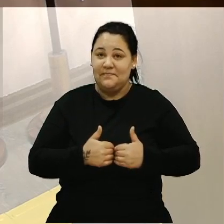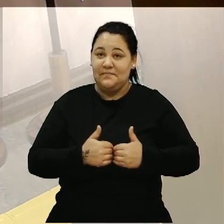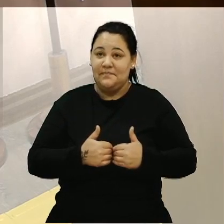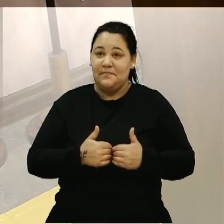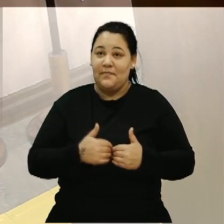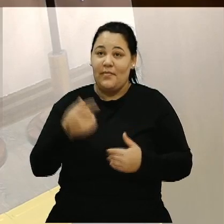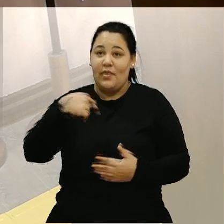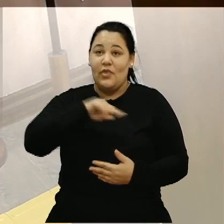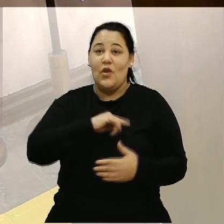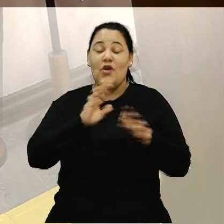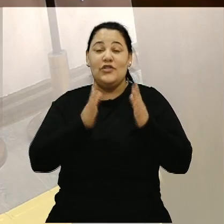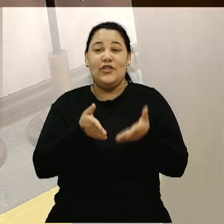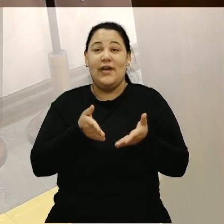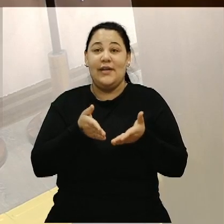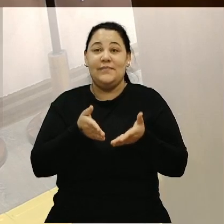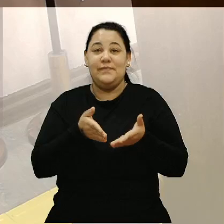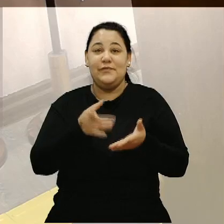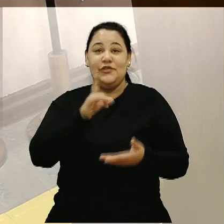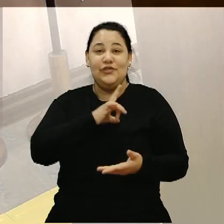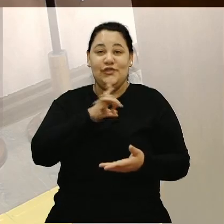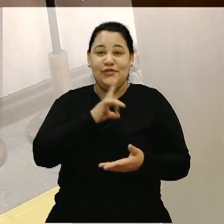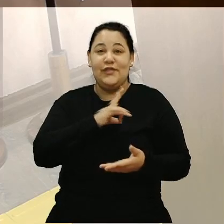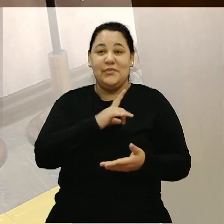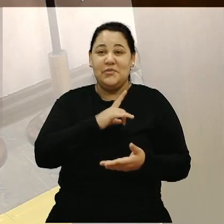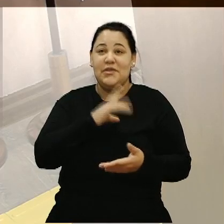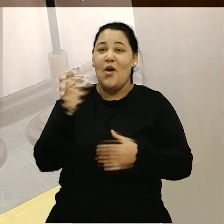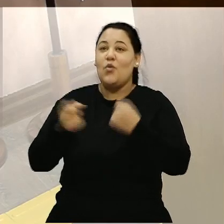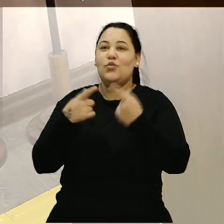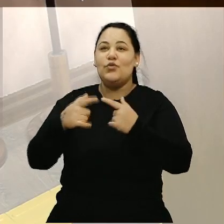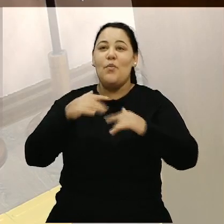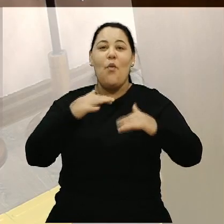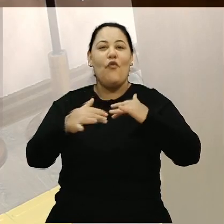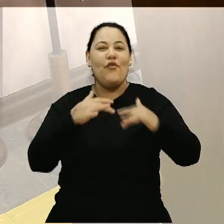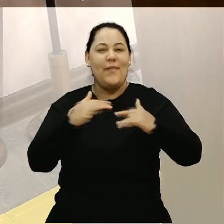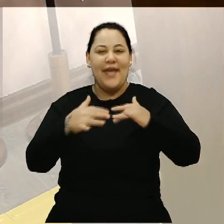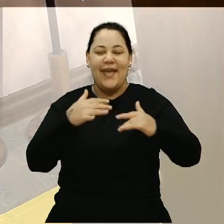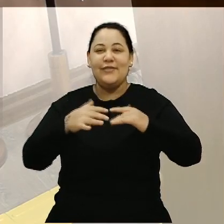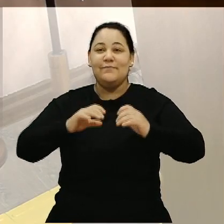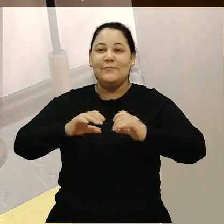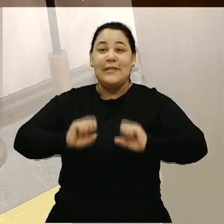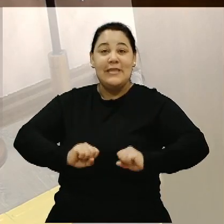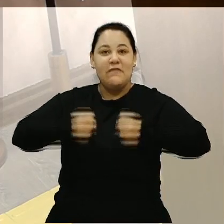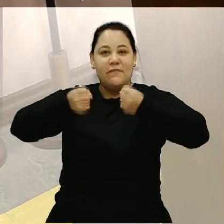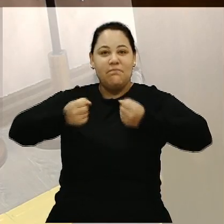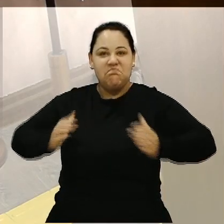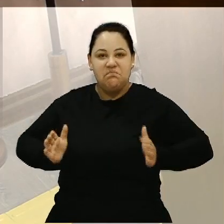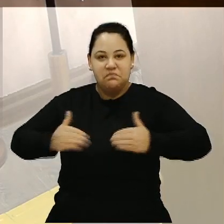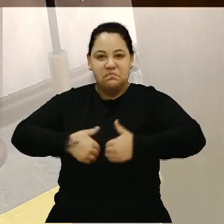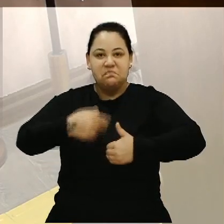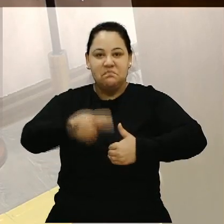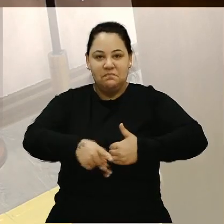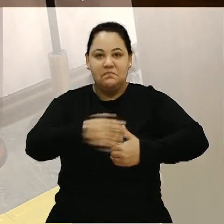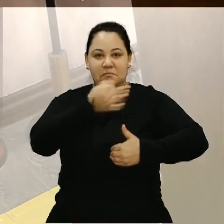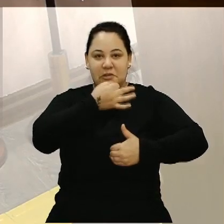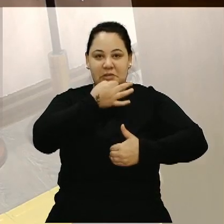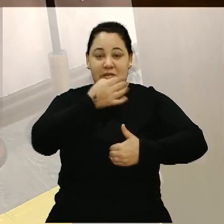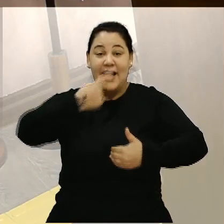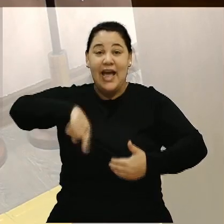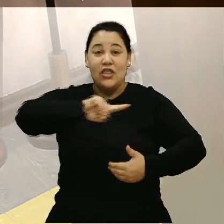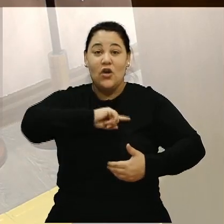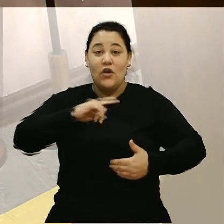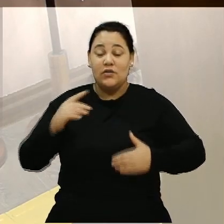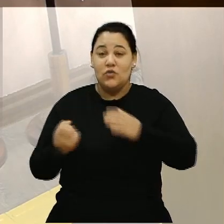já tivemos grandes movimentos em defesa do autismo em Caxias do Sul. A nossa